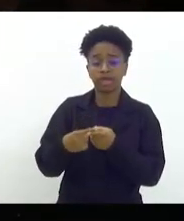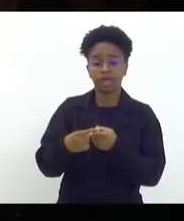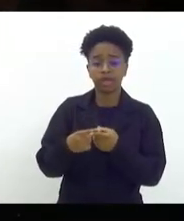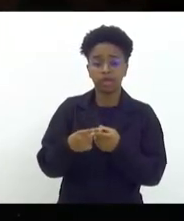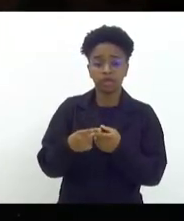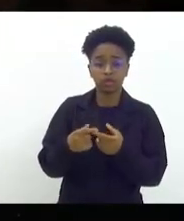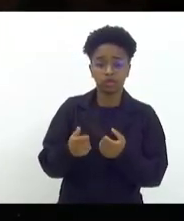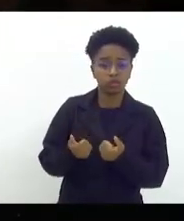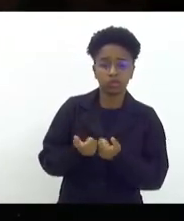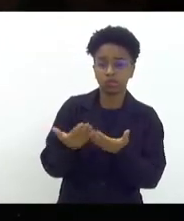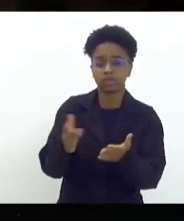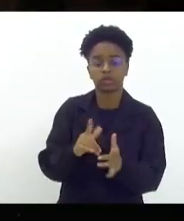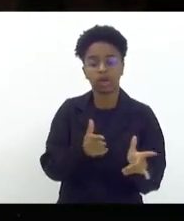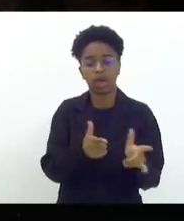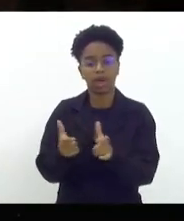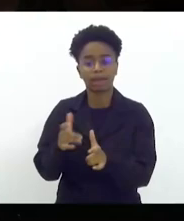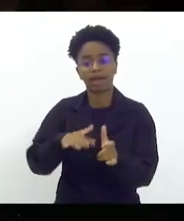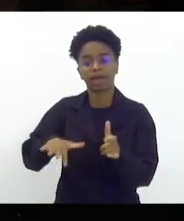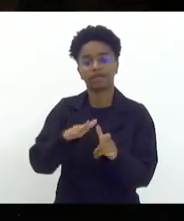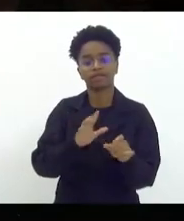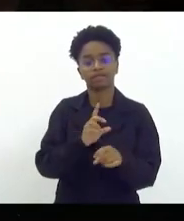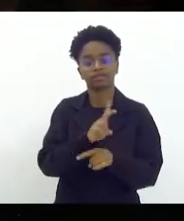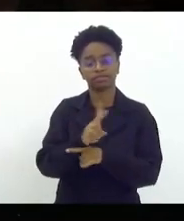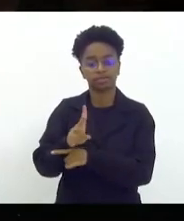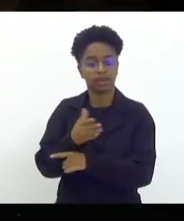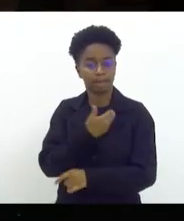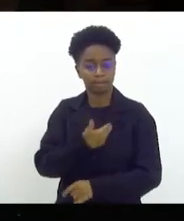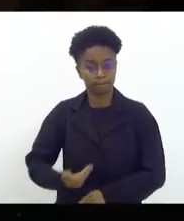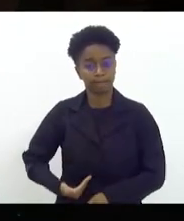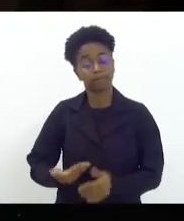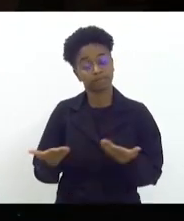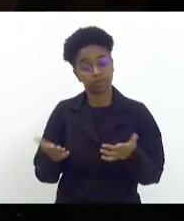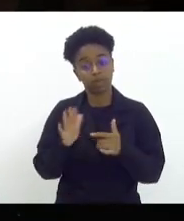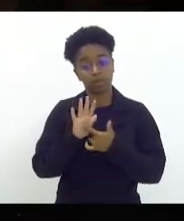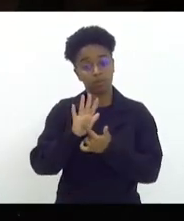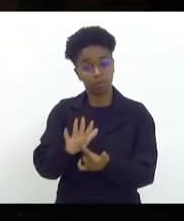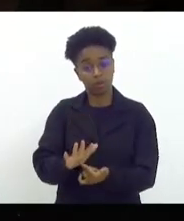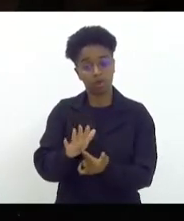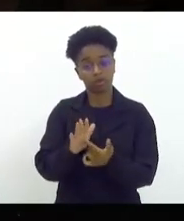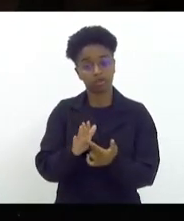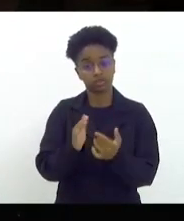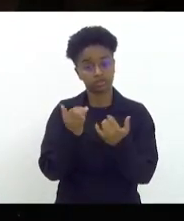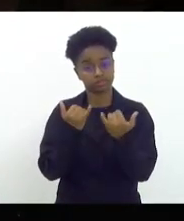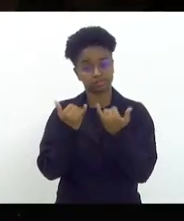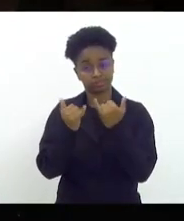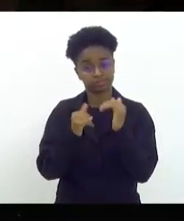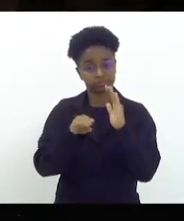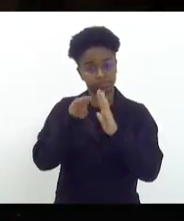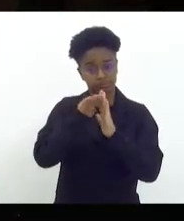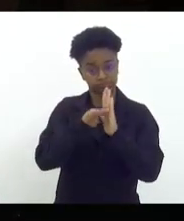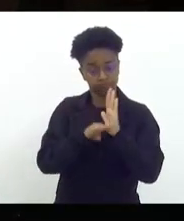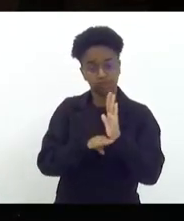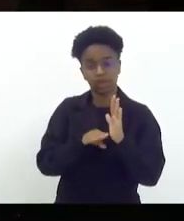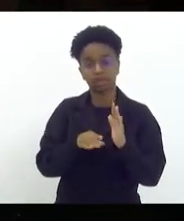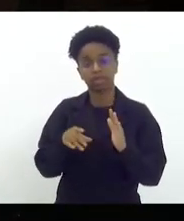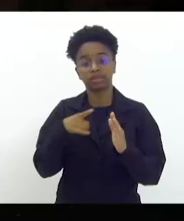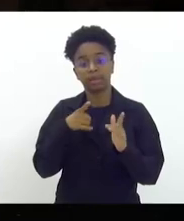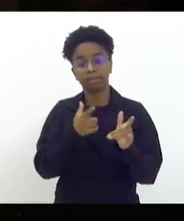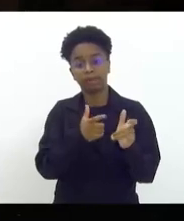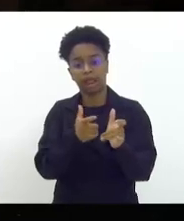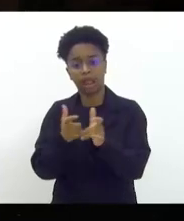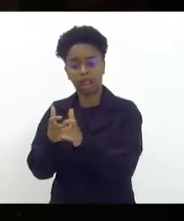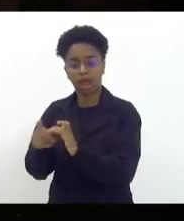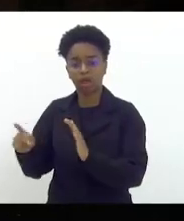segurança pública e isso está provado por esses índices aqui as chacinas que ocorrem no